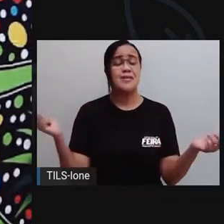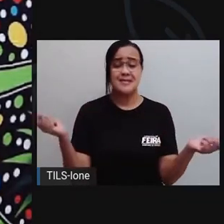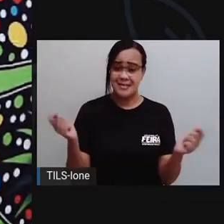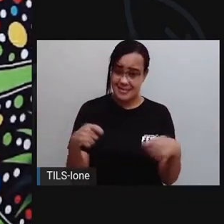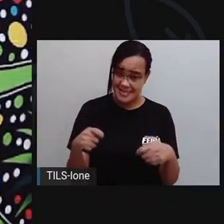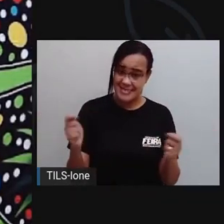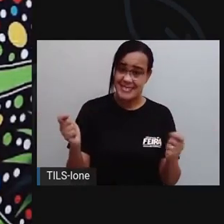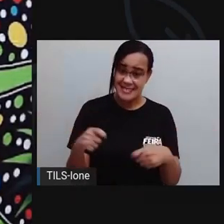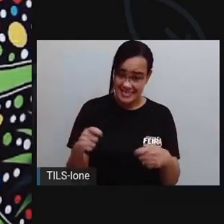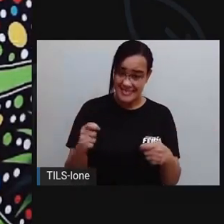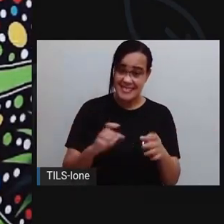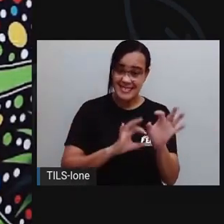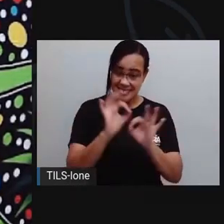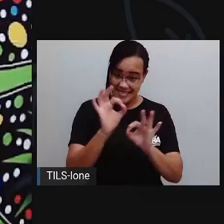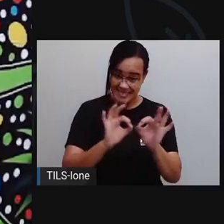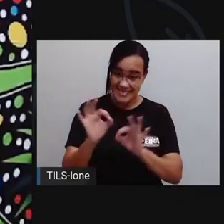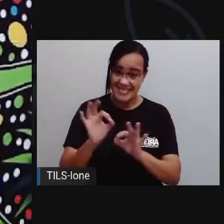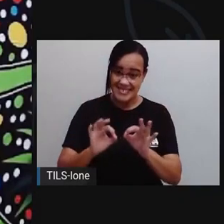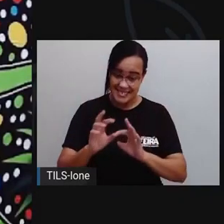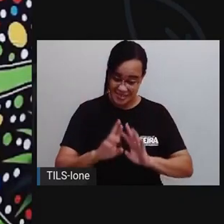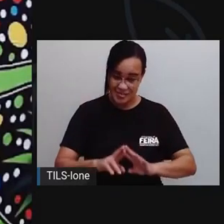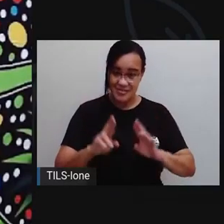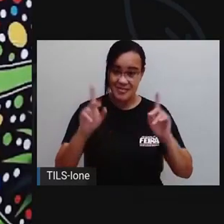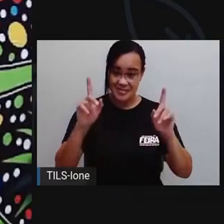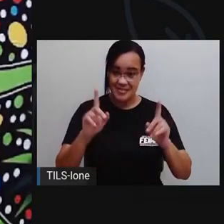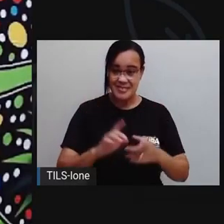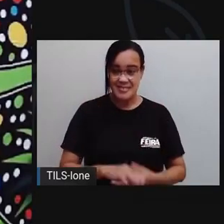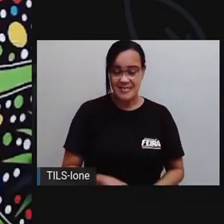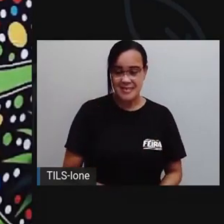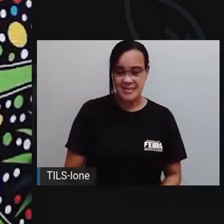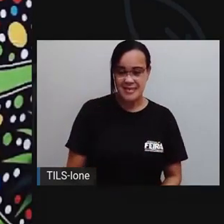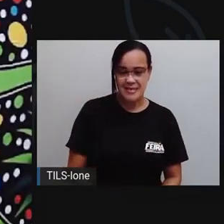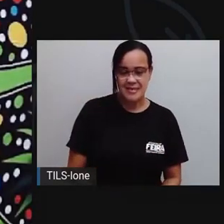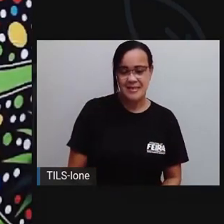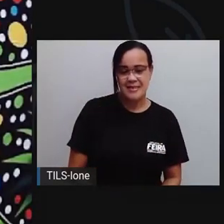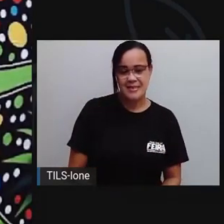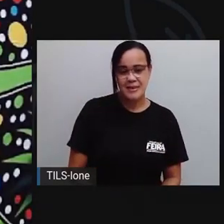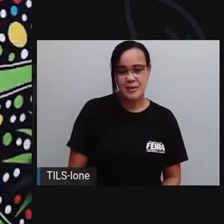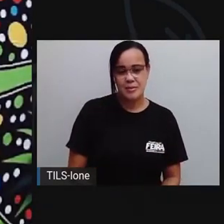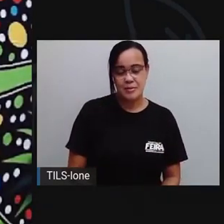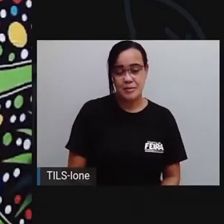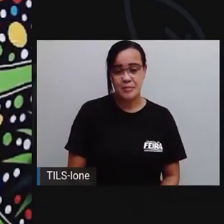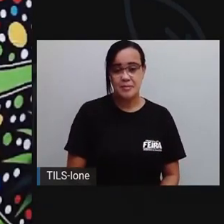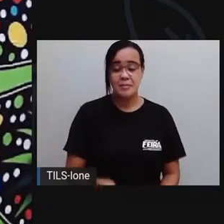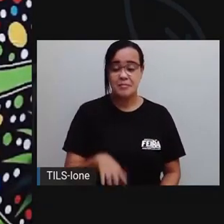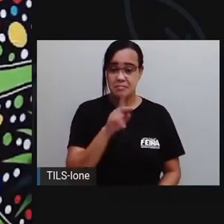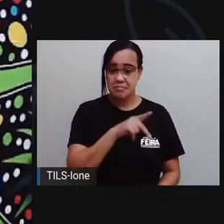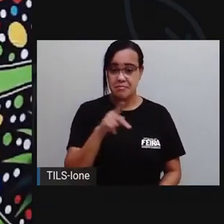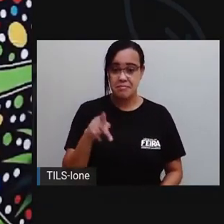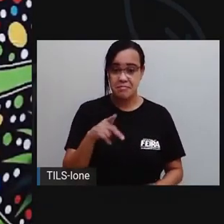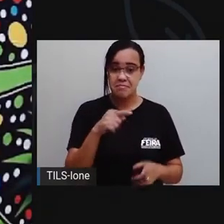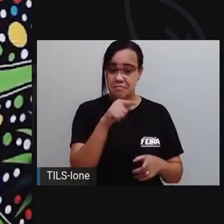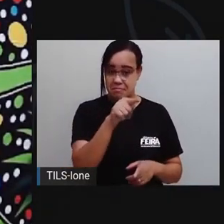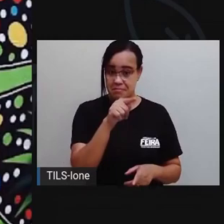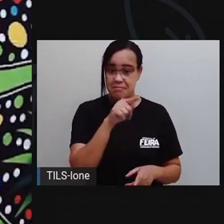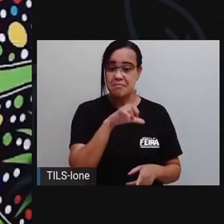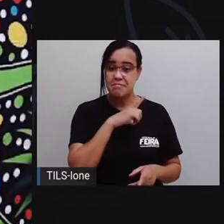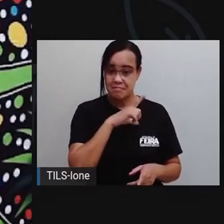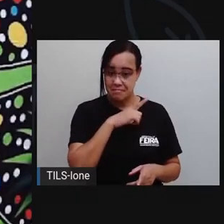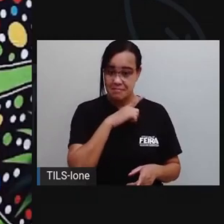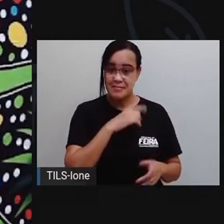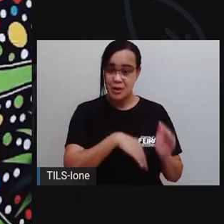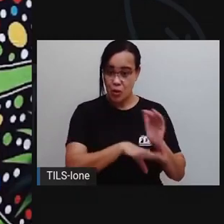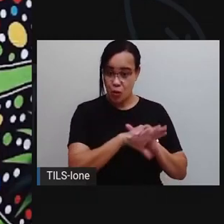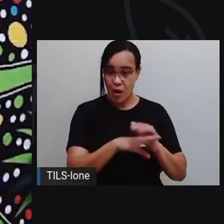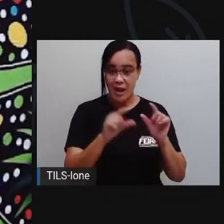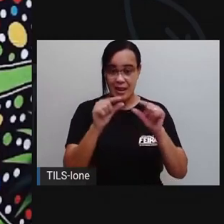um detalhe, né, no que a gente vai fazer ali, tá bom? A Pro também, ó, eu tinha esse pedaço de fita, ó, que